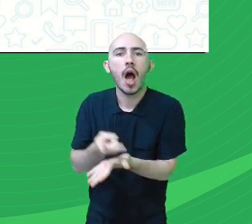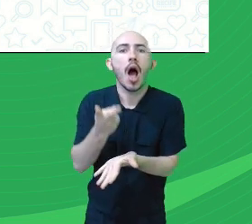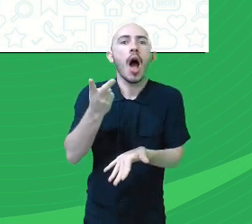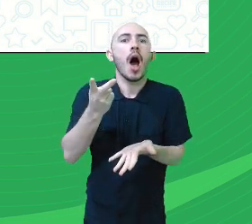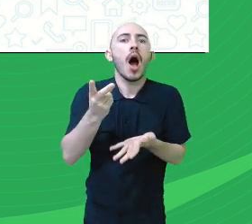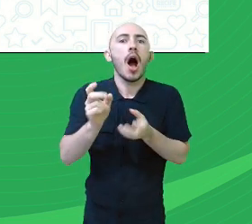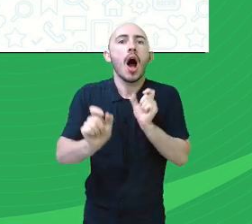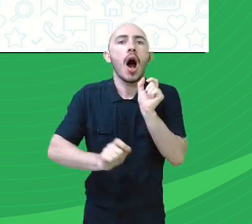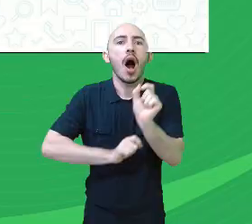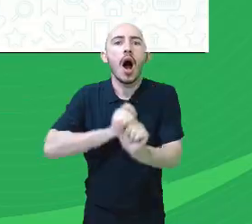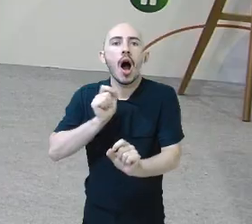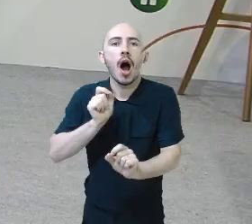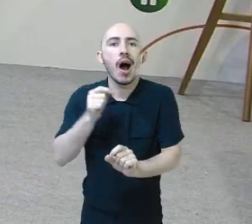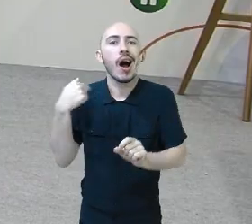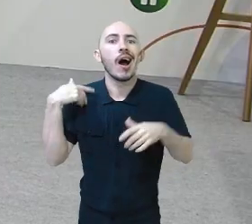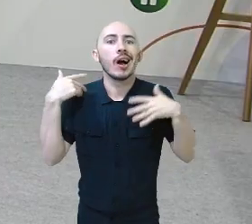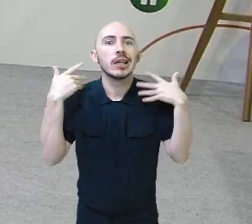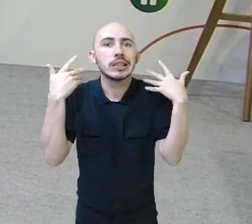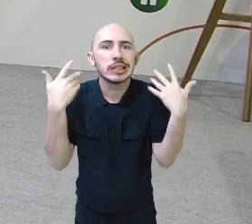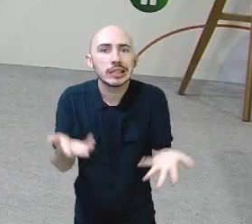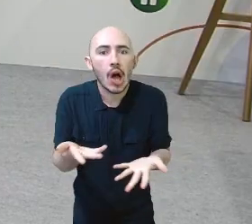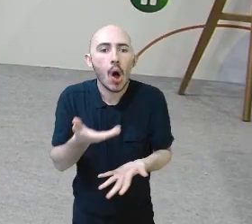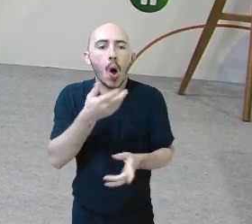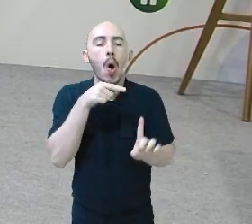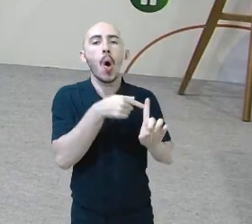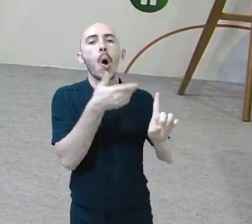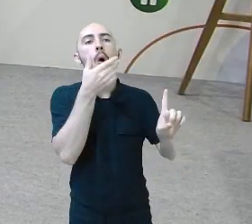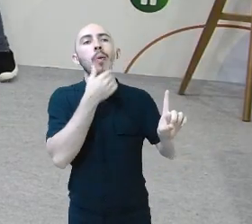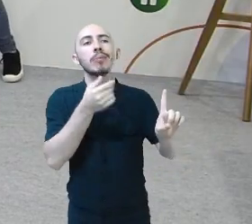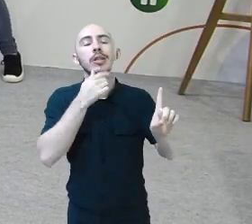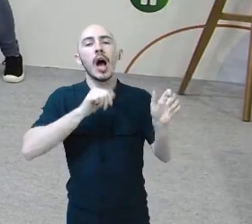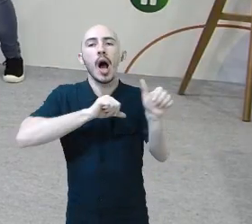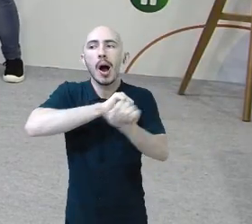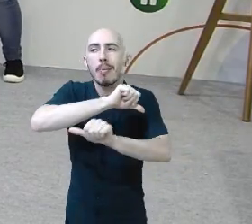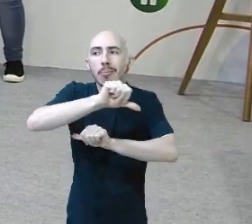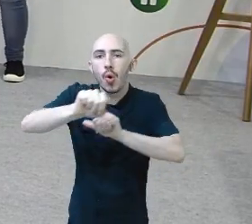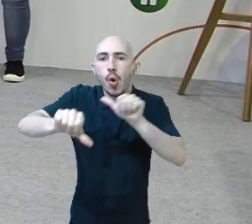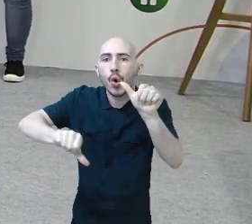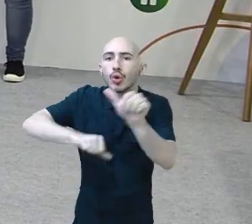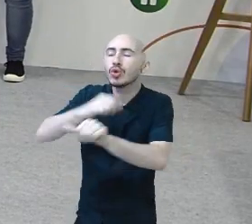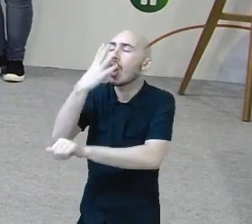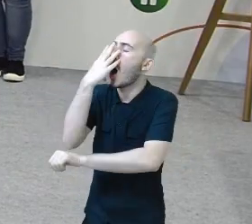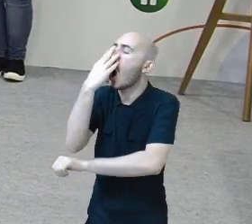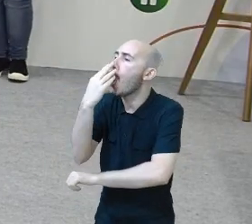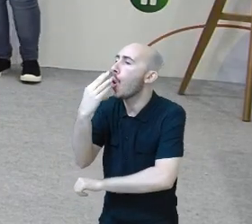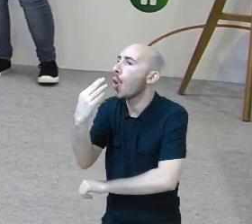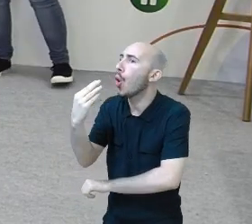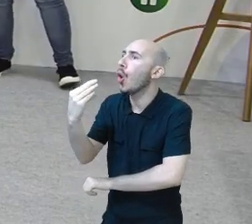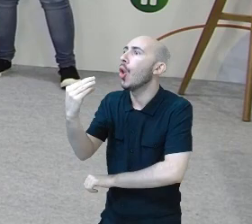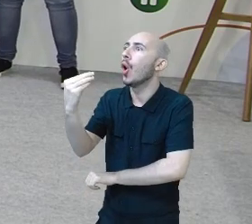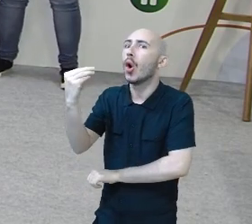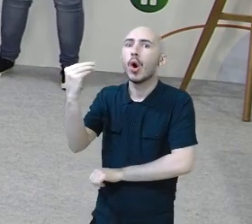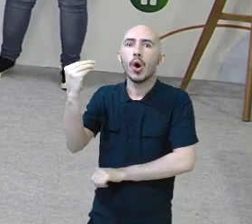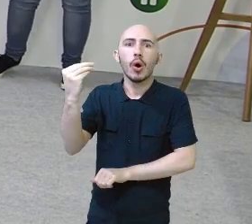acontece? Aquele menininho se transforma num